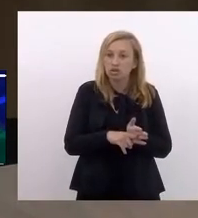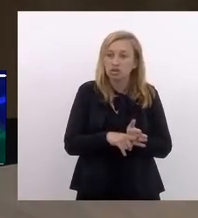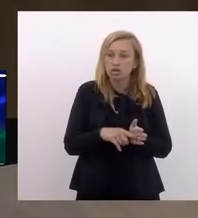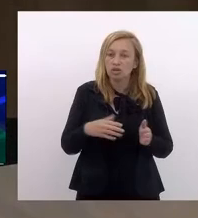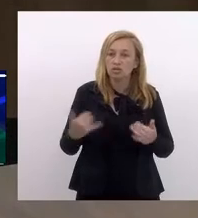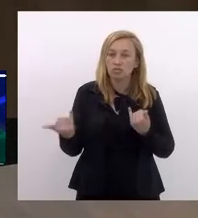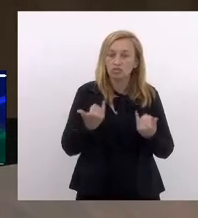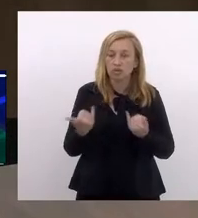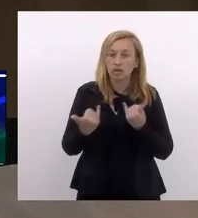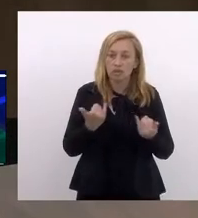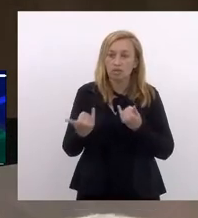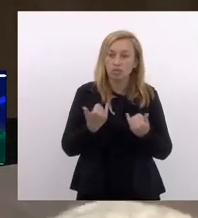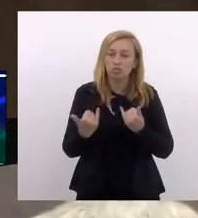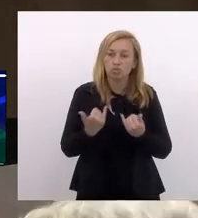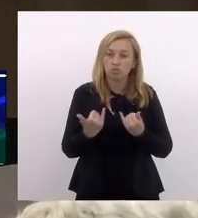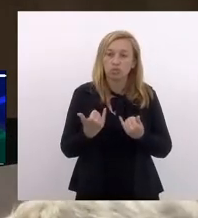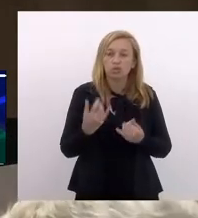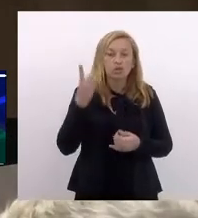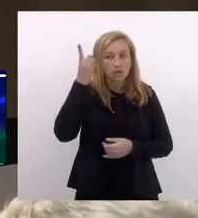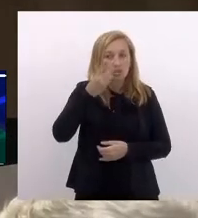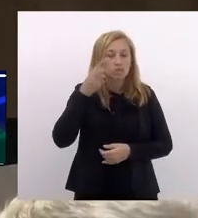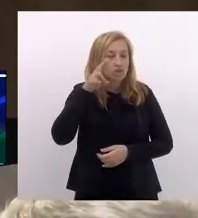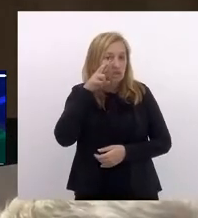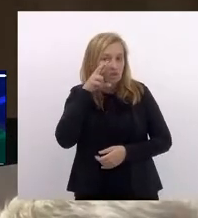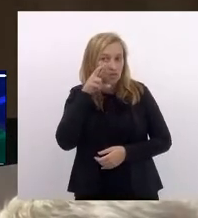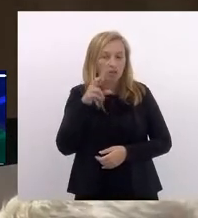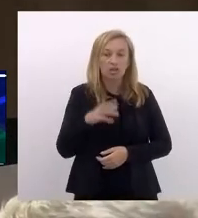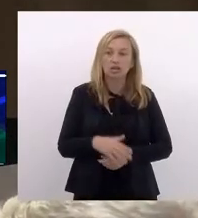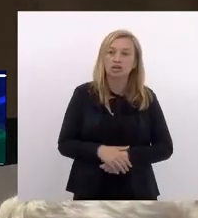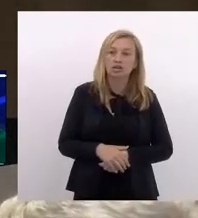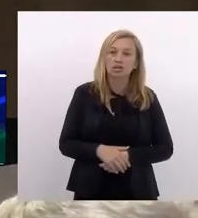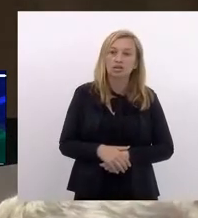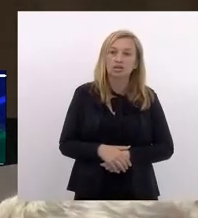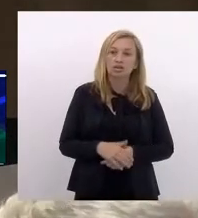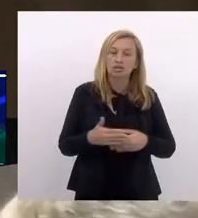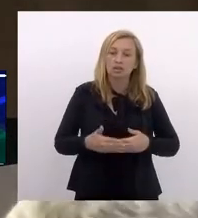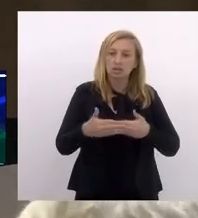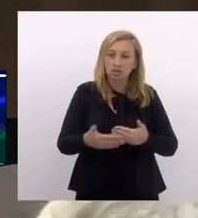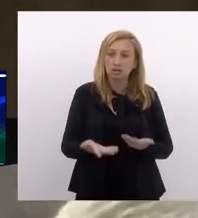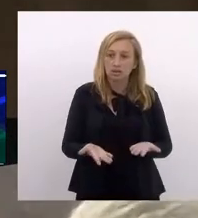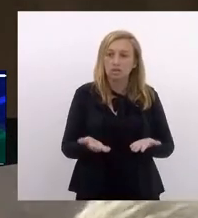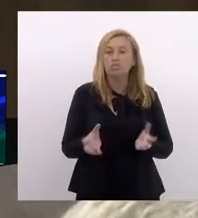essa informação. O deputado Rosenberg já está aí se antecipando.